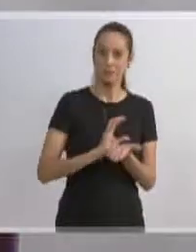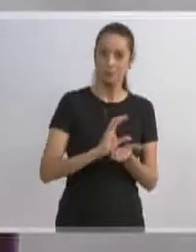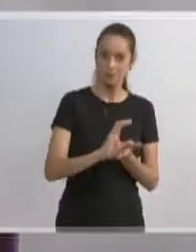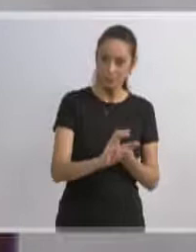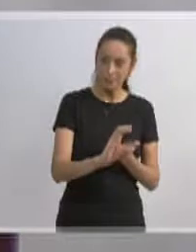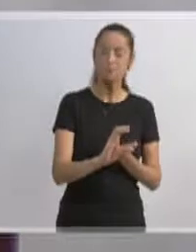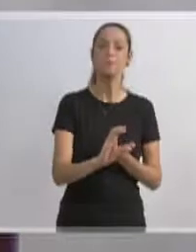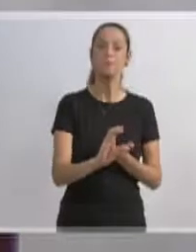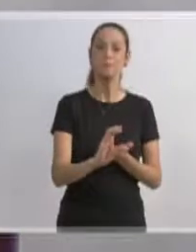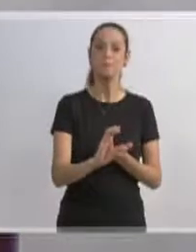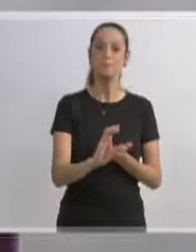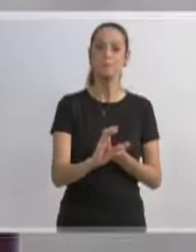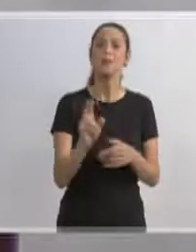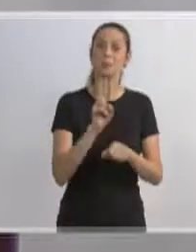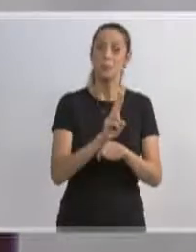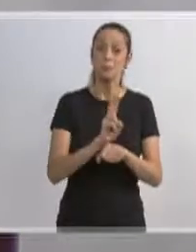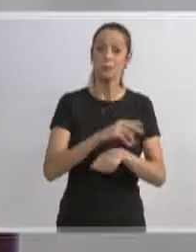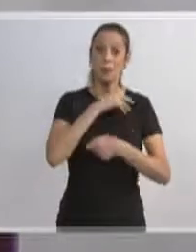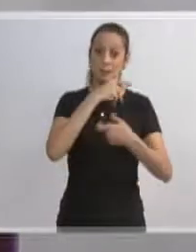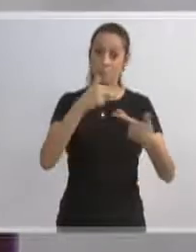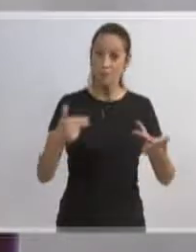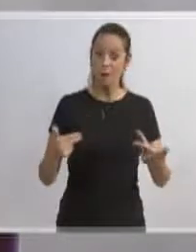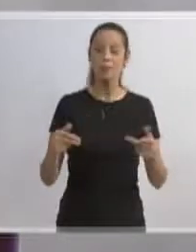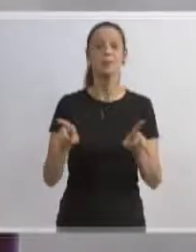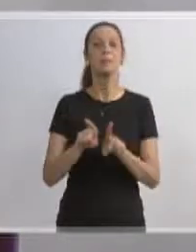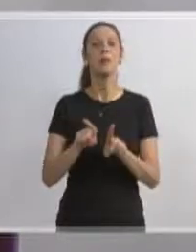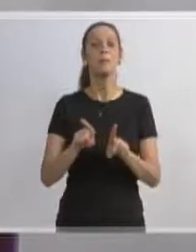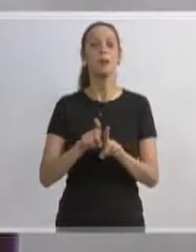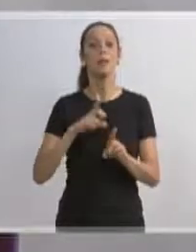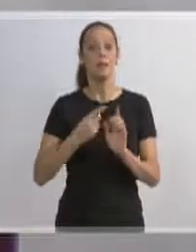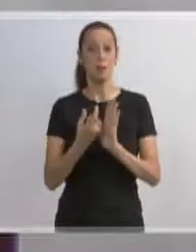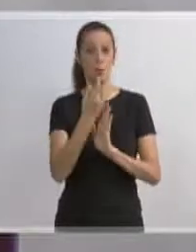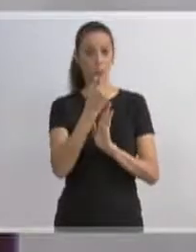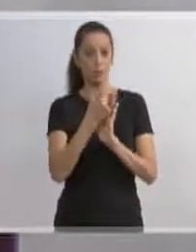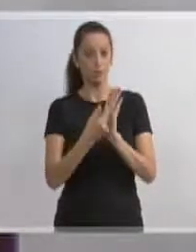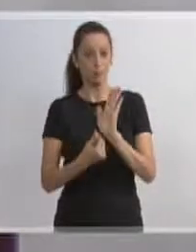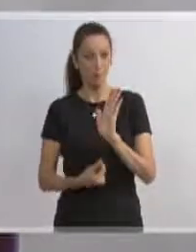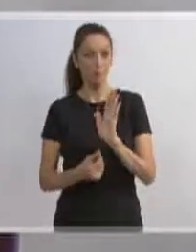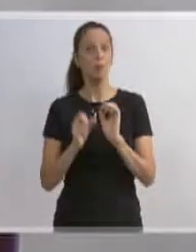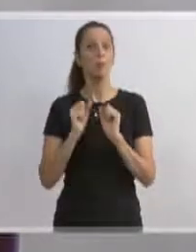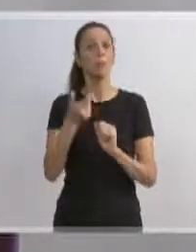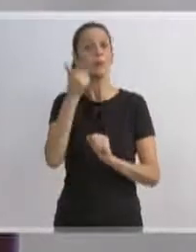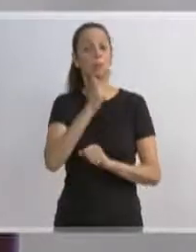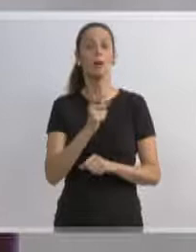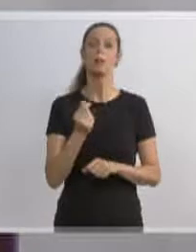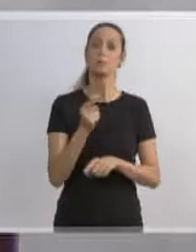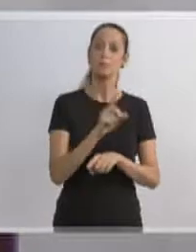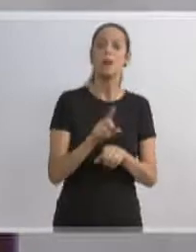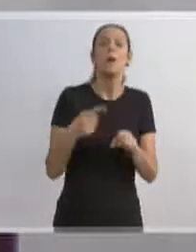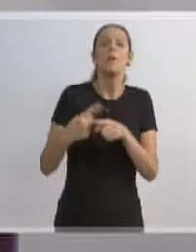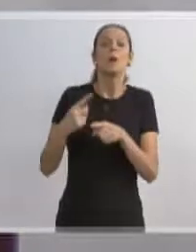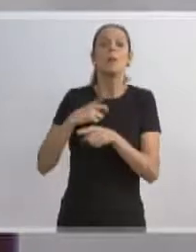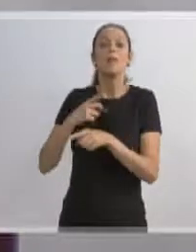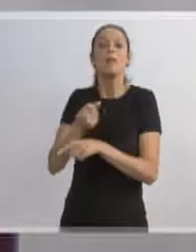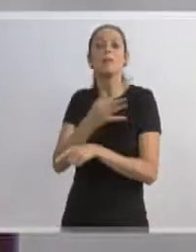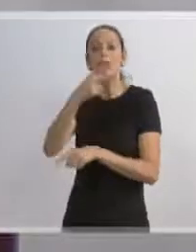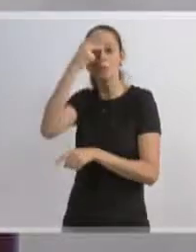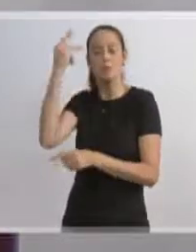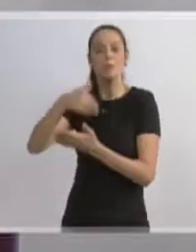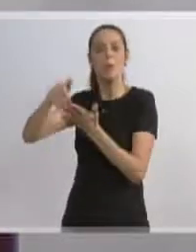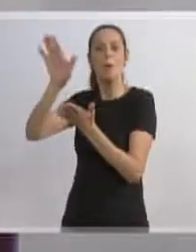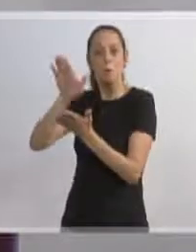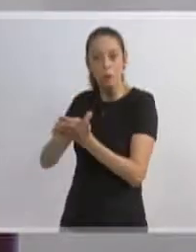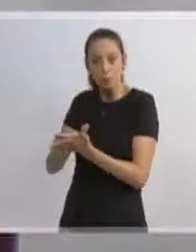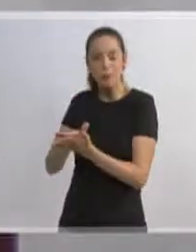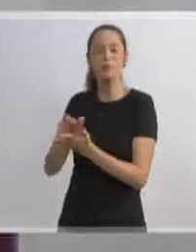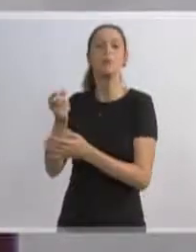animal, ademais, dentro da programação orçamentária, existe a previsão específica de receitas provenientes de multas diversas, cuja aplicação é